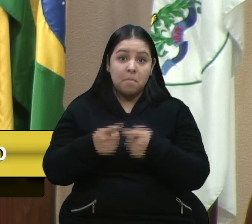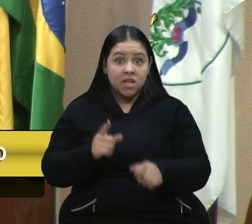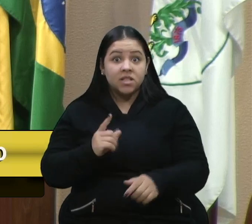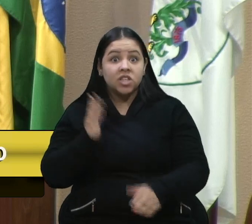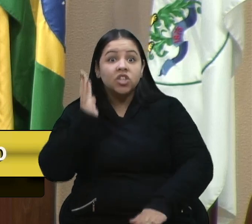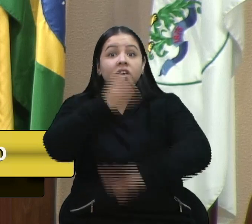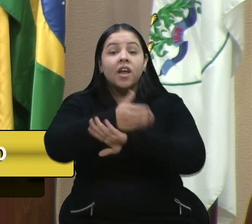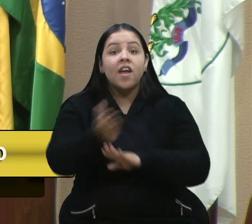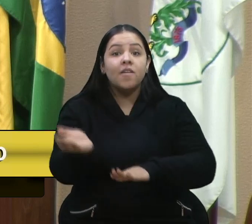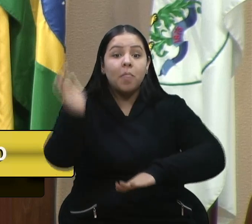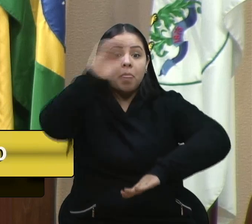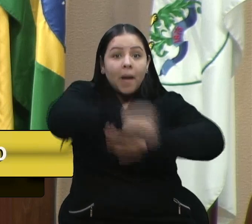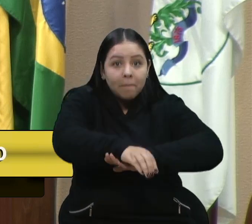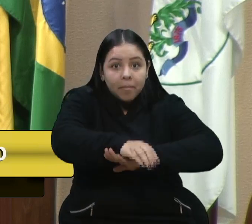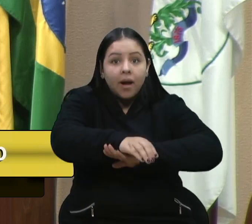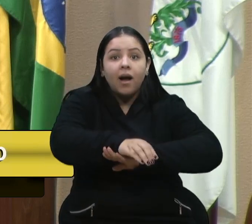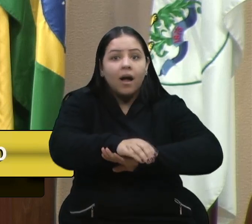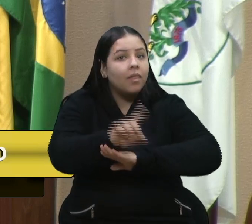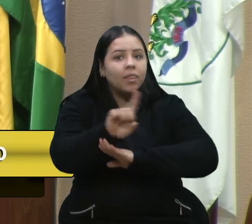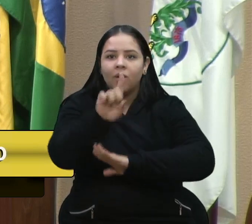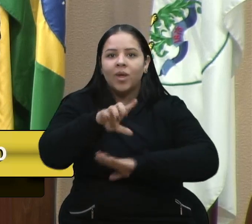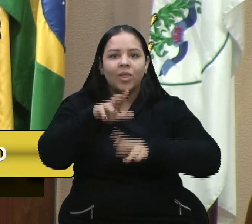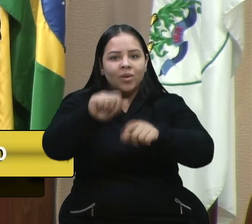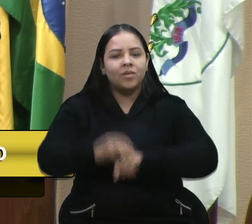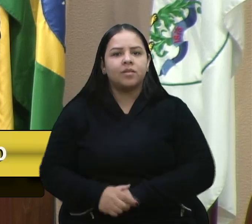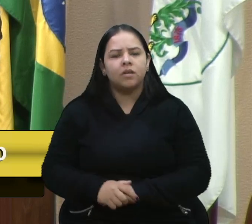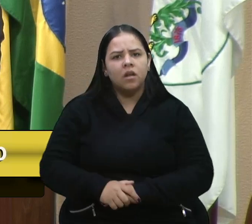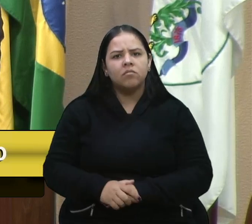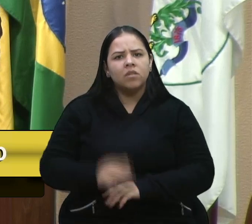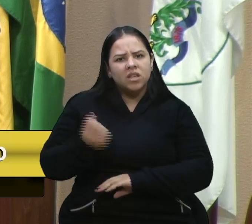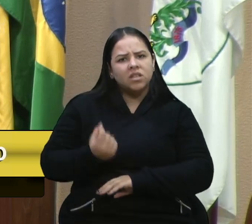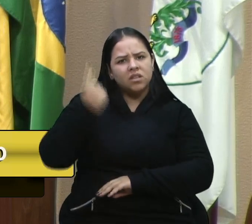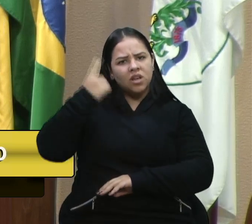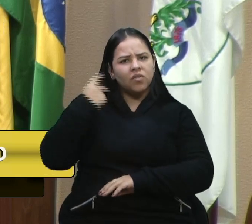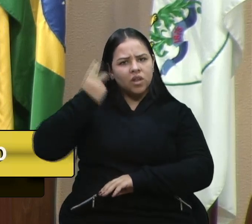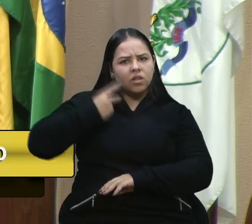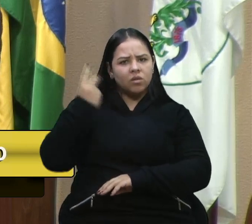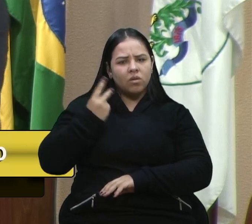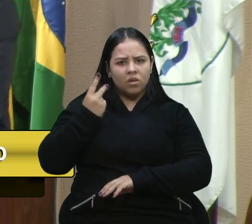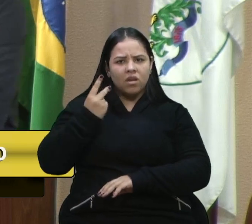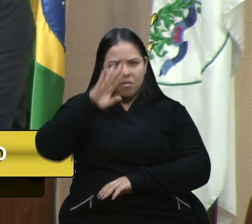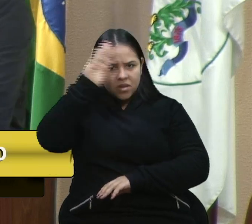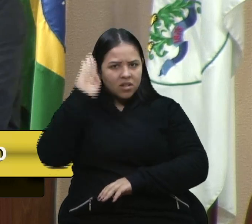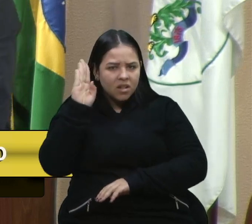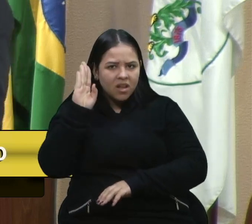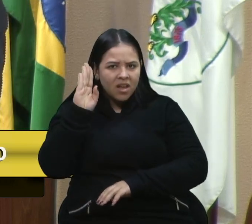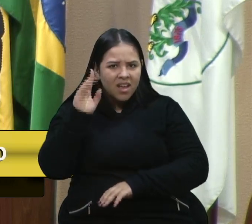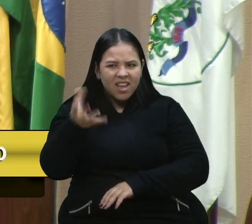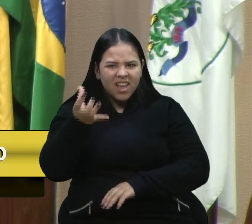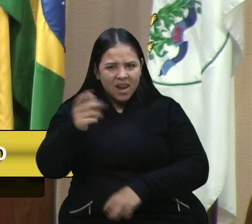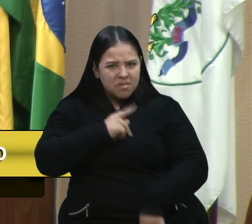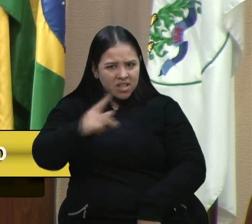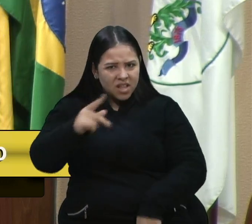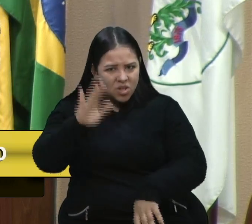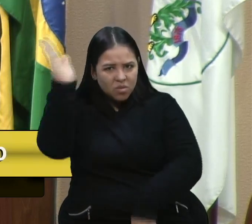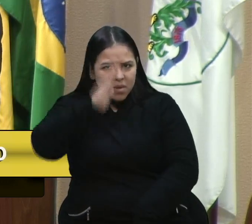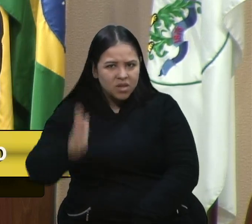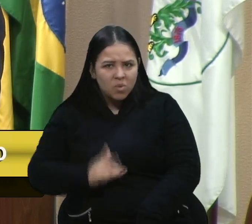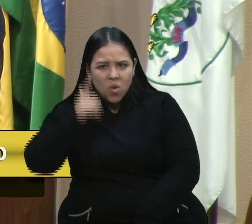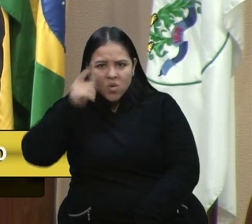e a gente está vendo que não é todo mundo. Eu muito me estranho, vereador Bressan, um cara que quer ser presidente do Brasil e não consegue fechar uns buracos na